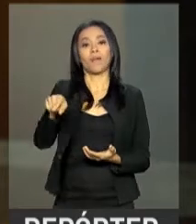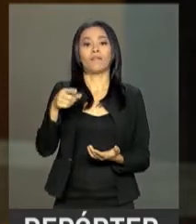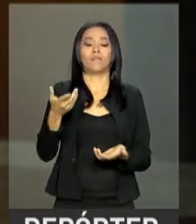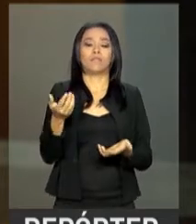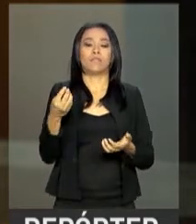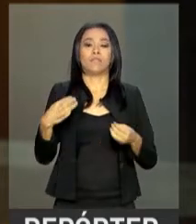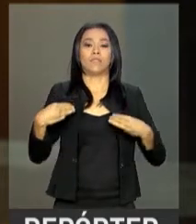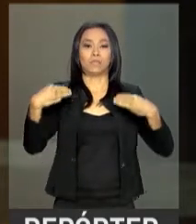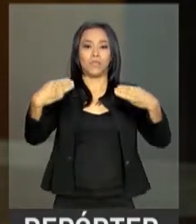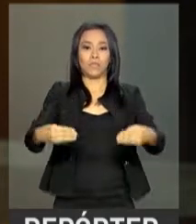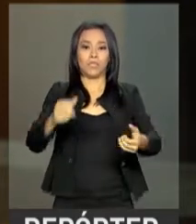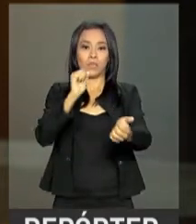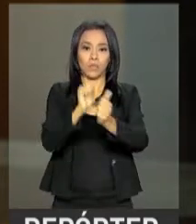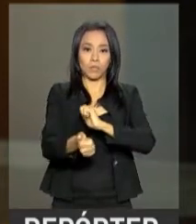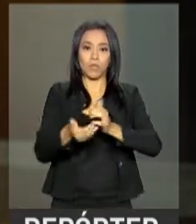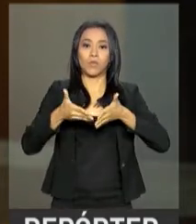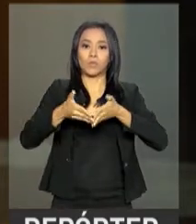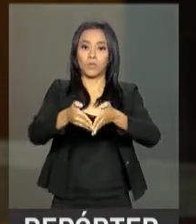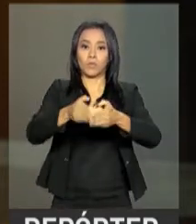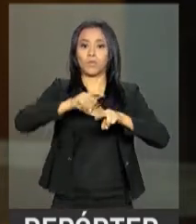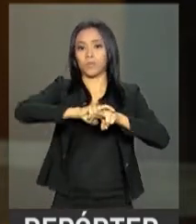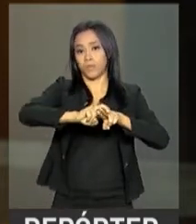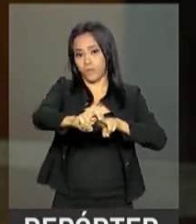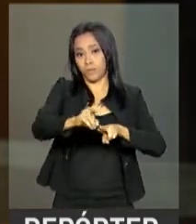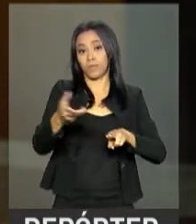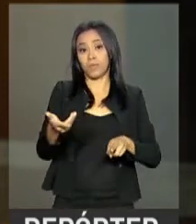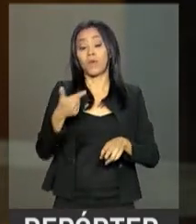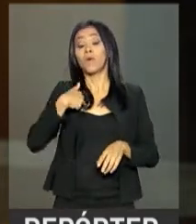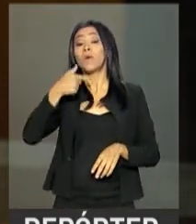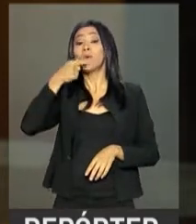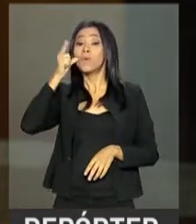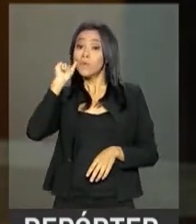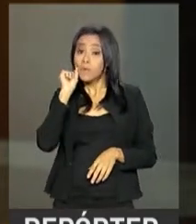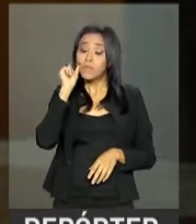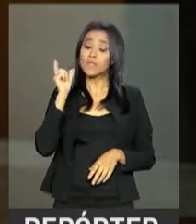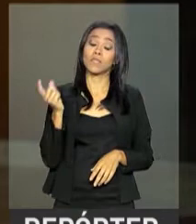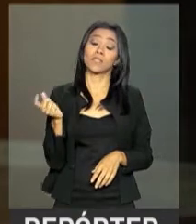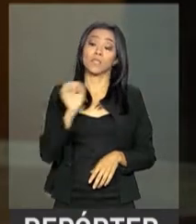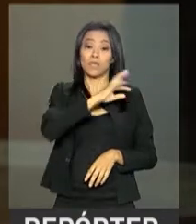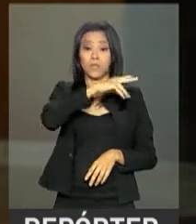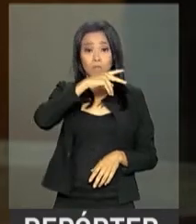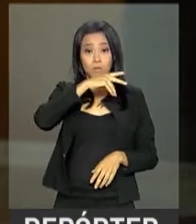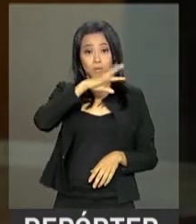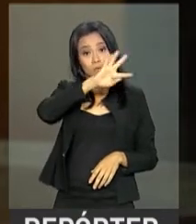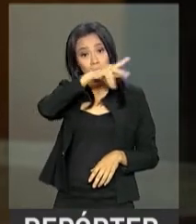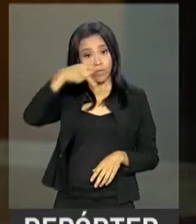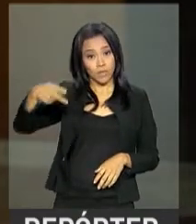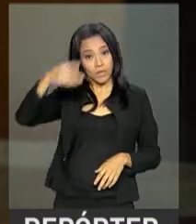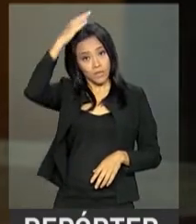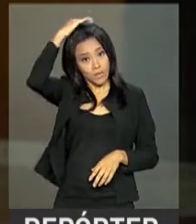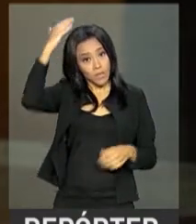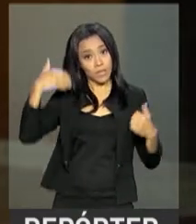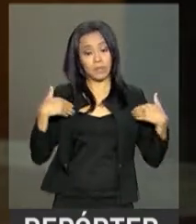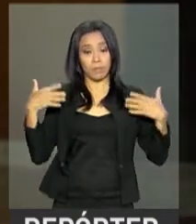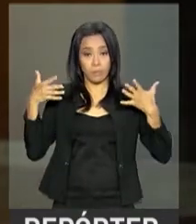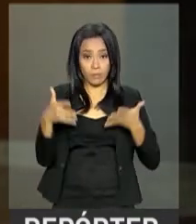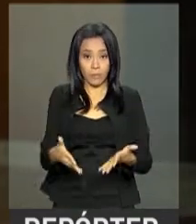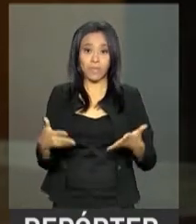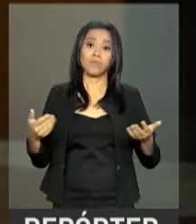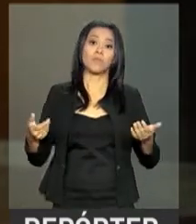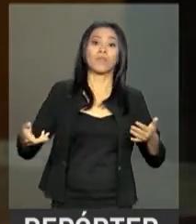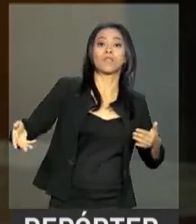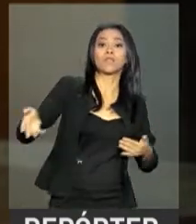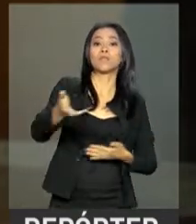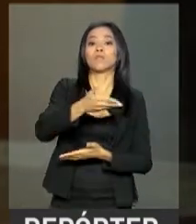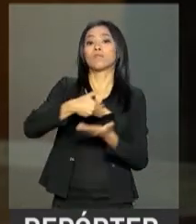transportes portos e aviação civil ontem o presidente michel temer participou da transmissão de